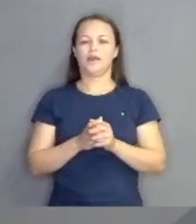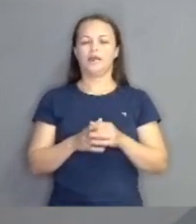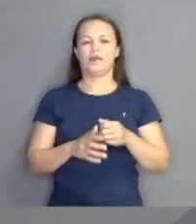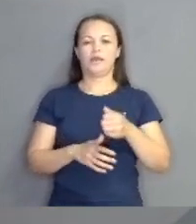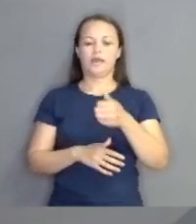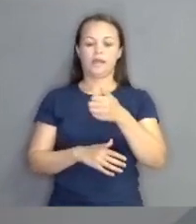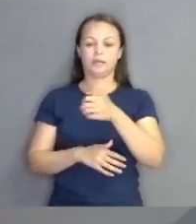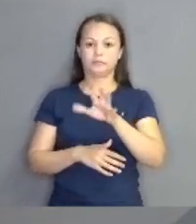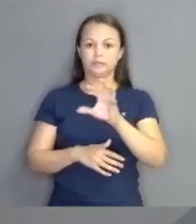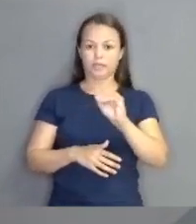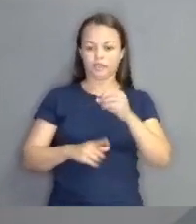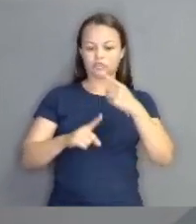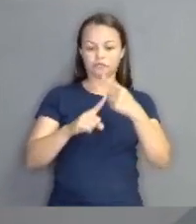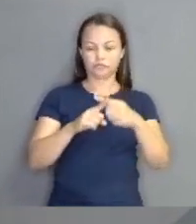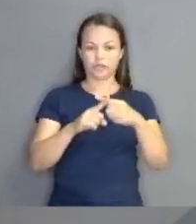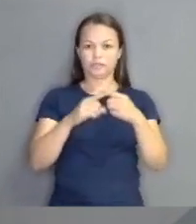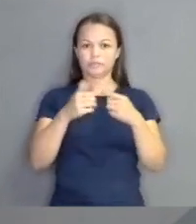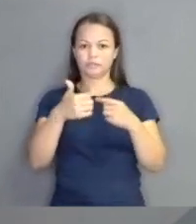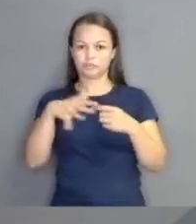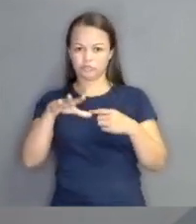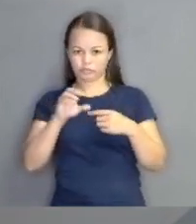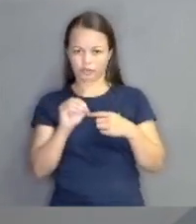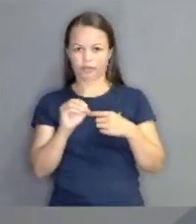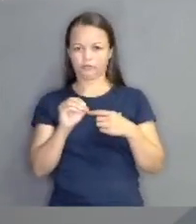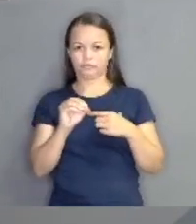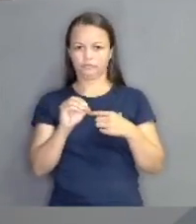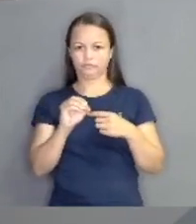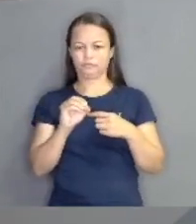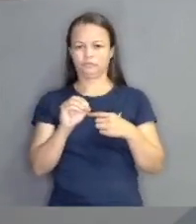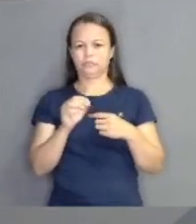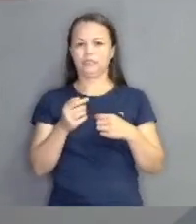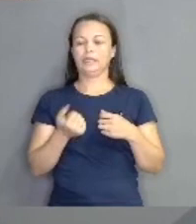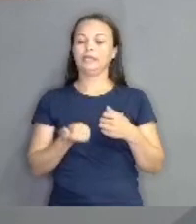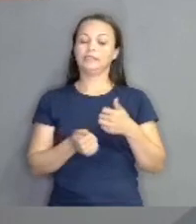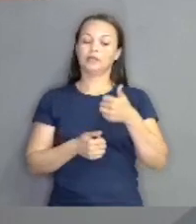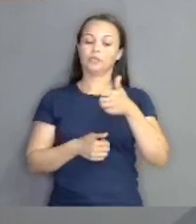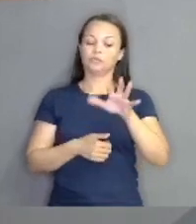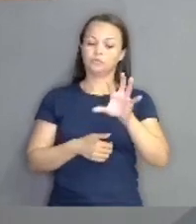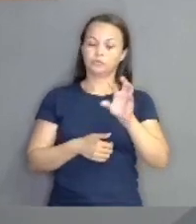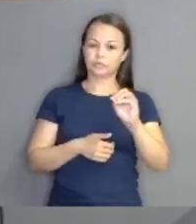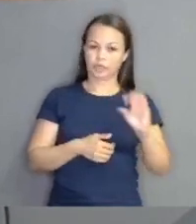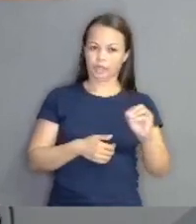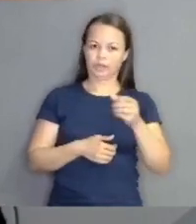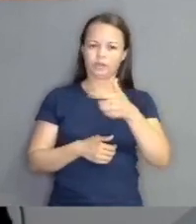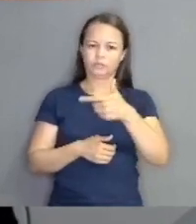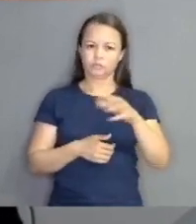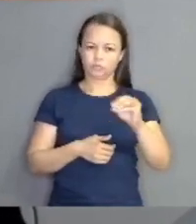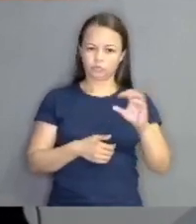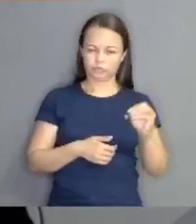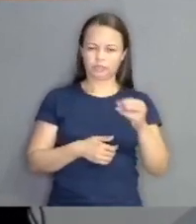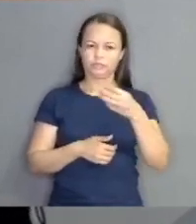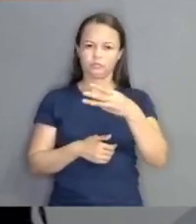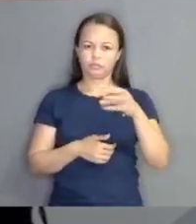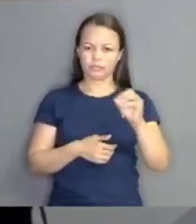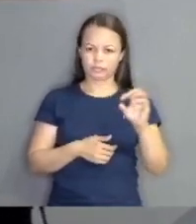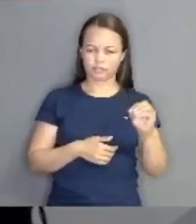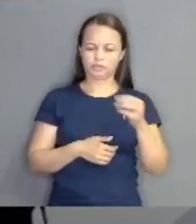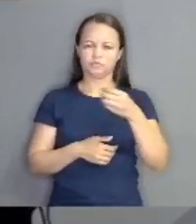vezes esse 10 aqui. Então, 100, 200, 300,